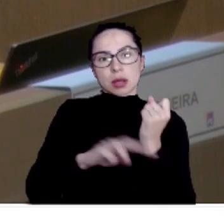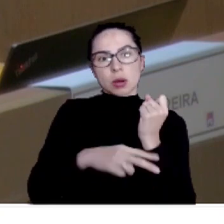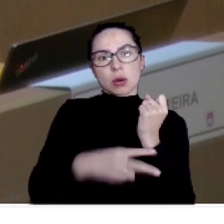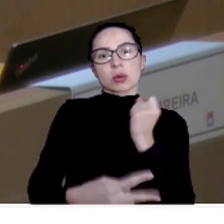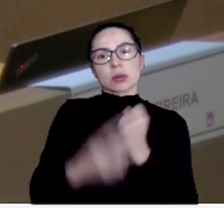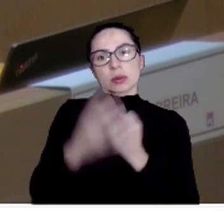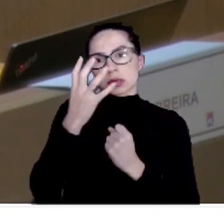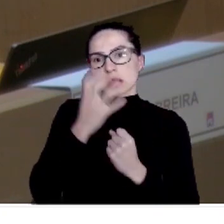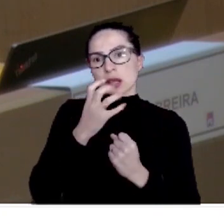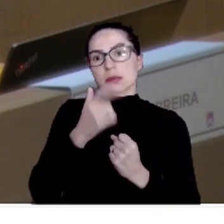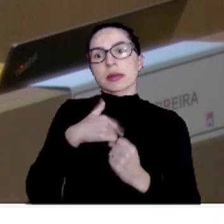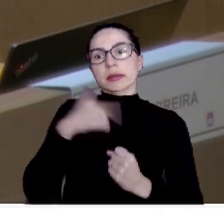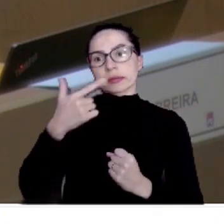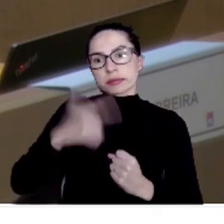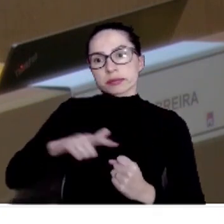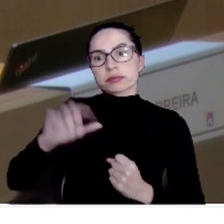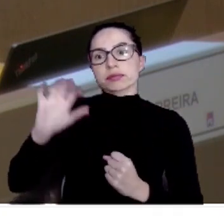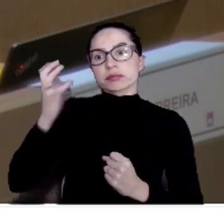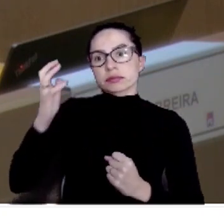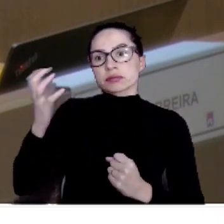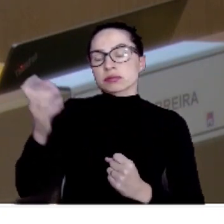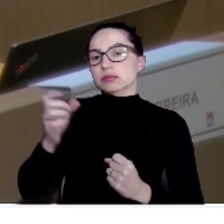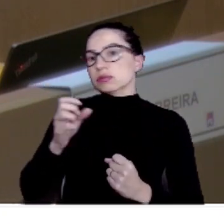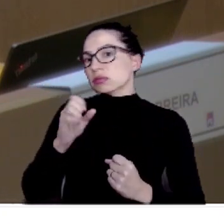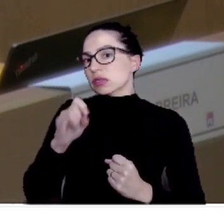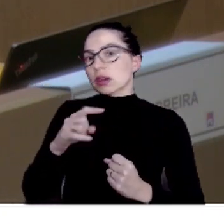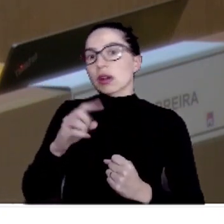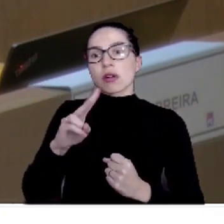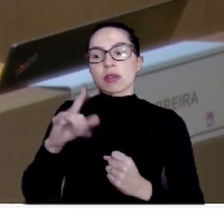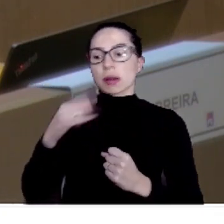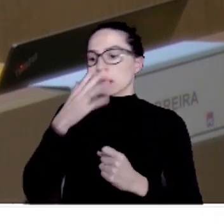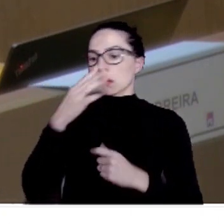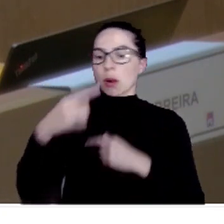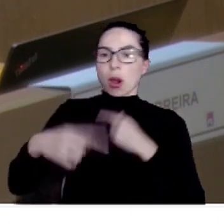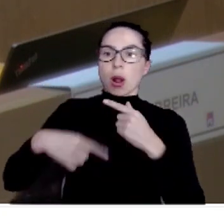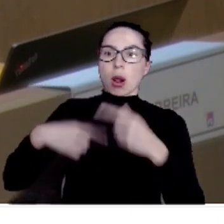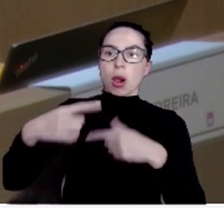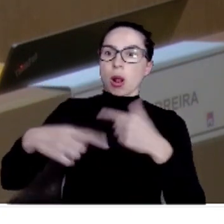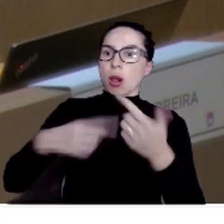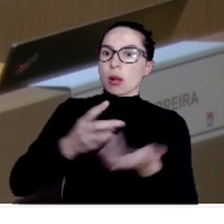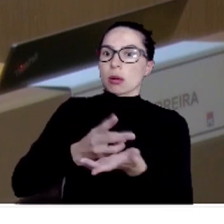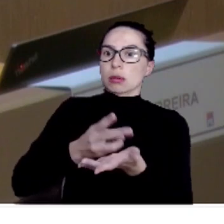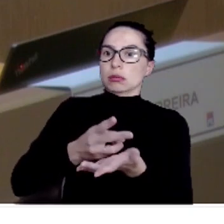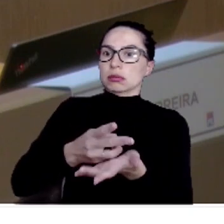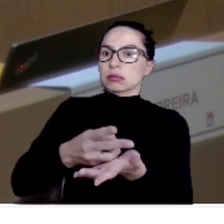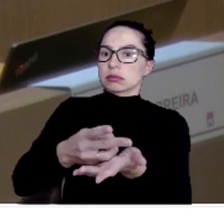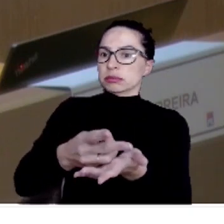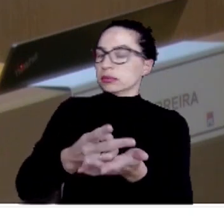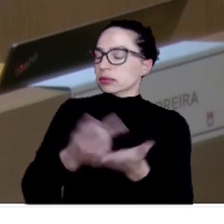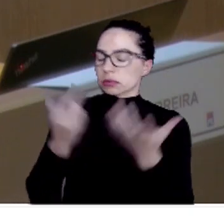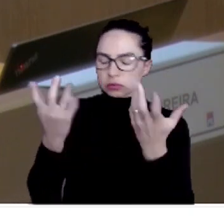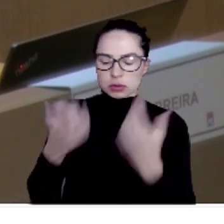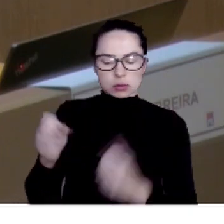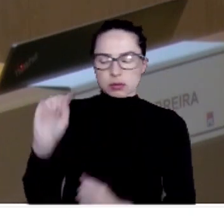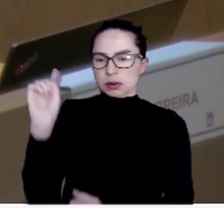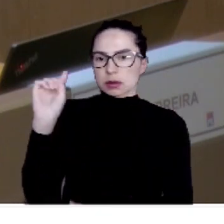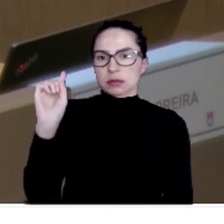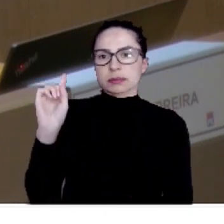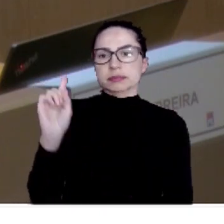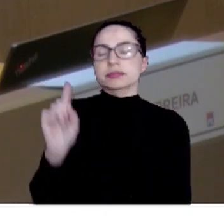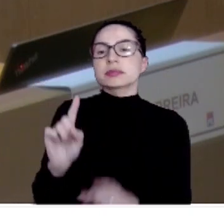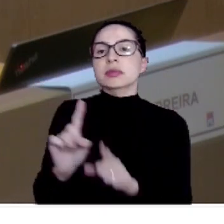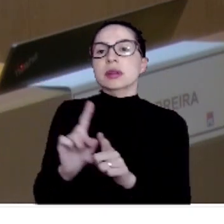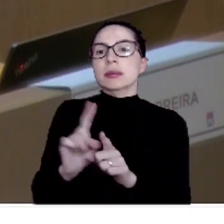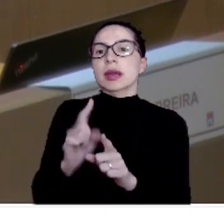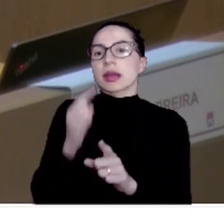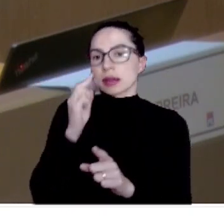isso não aconteça, senão isso daí vai virando uma cadeia de situações, isso aí é inaceitável. Inclusive eu cheguei a